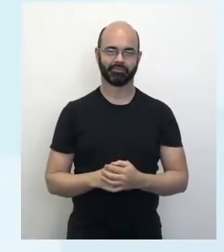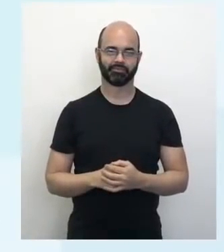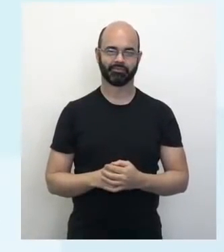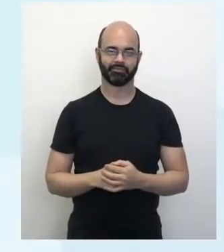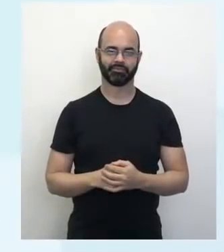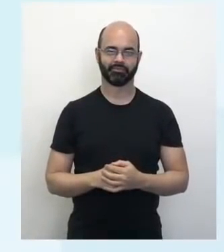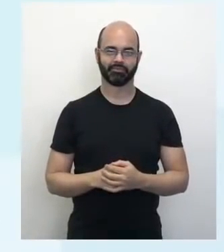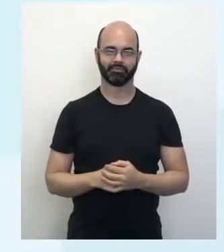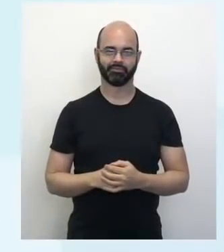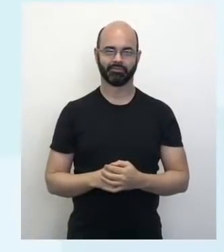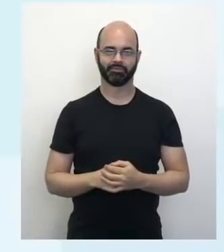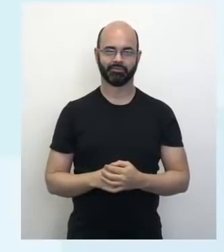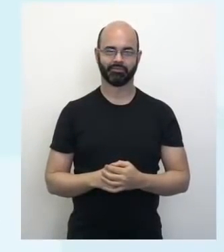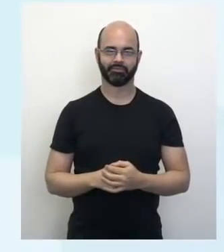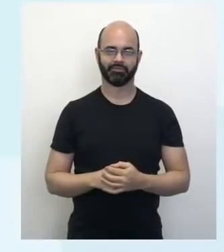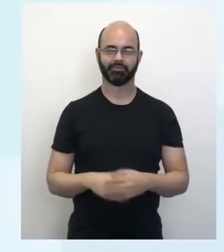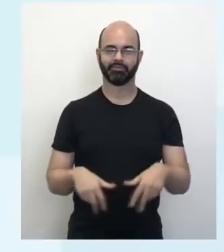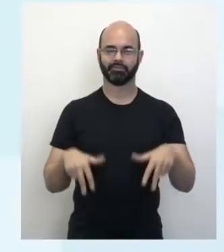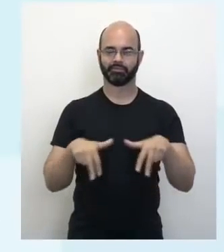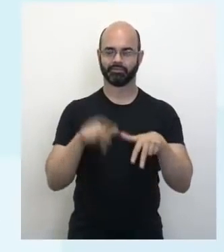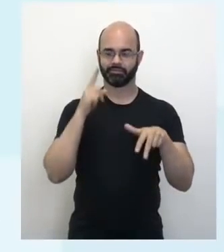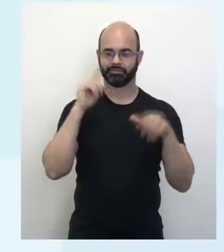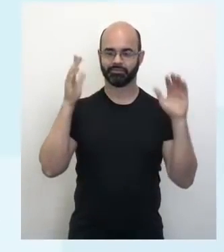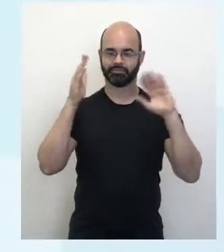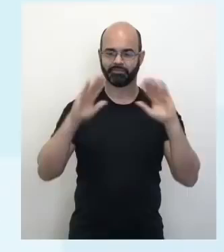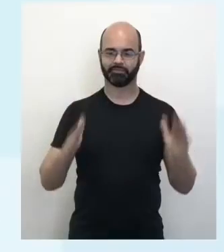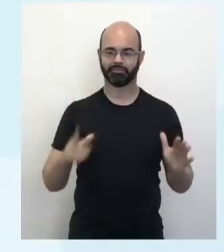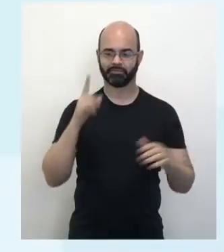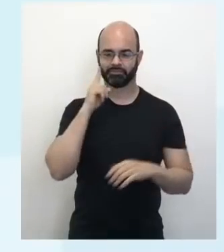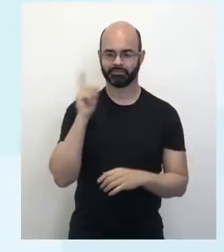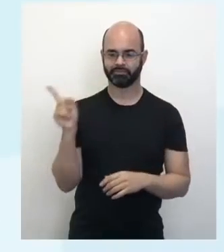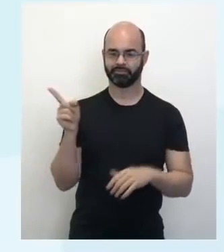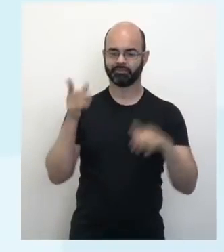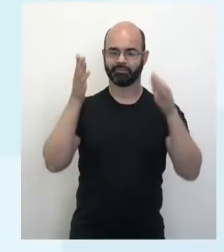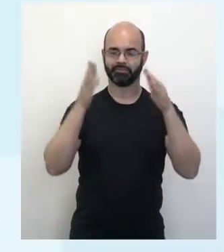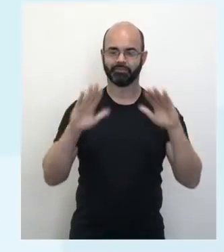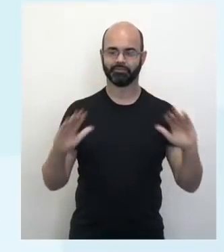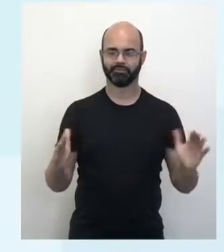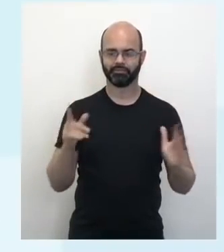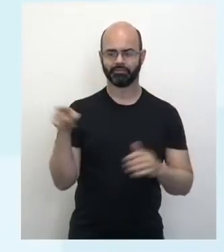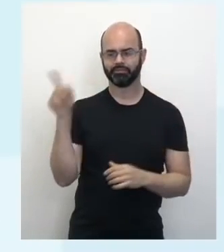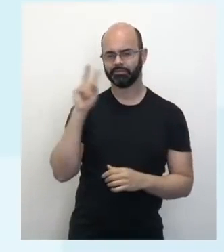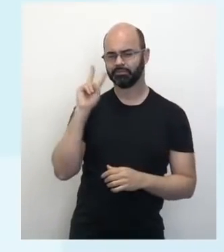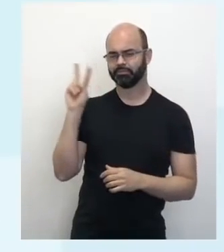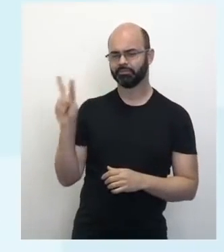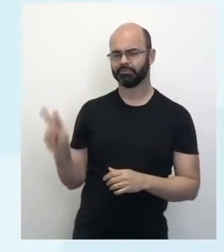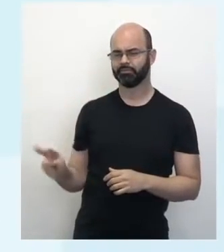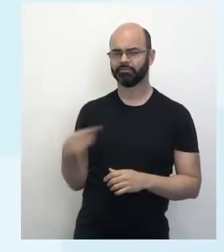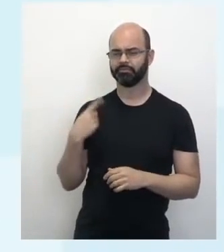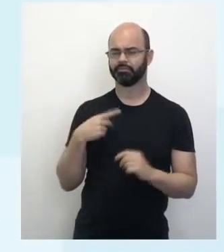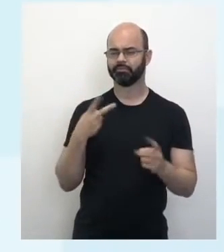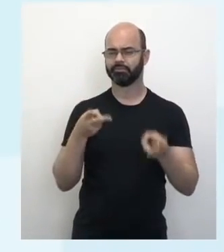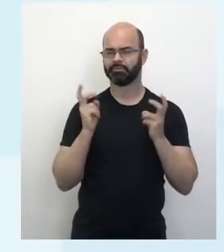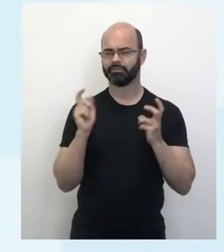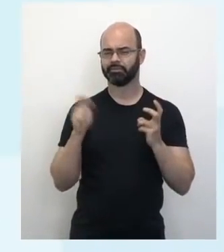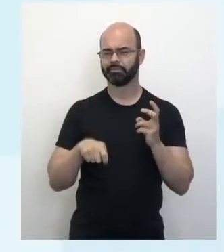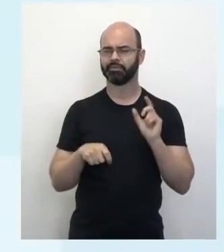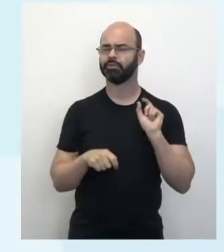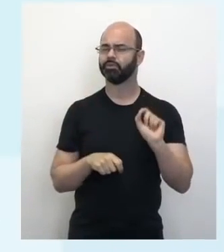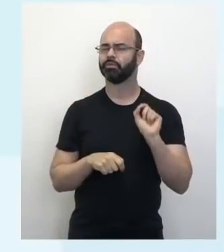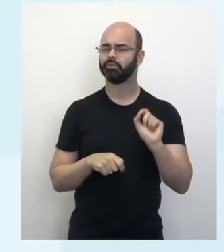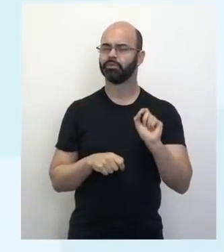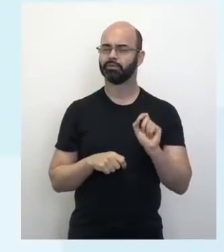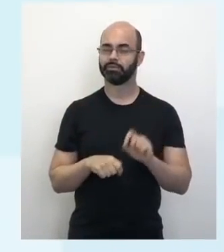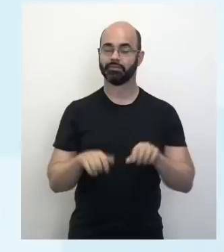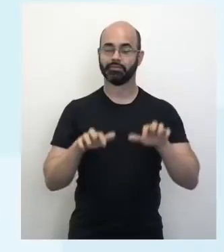etária. Observe a pirâmide. Quais observações podemos destacar?